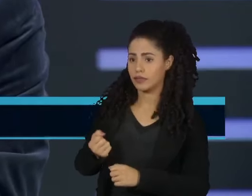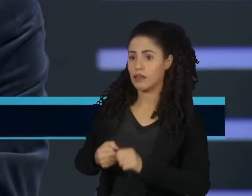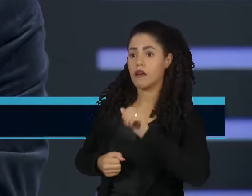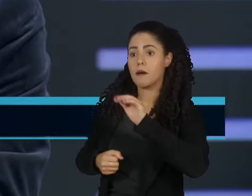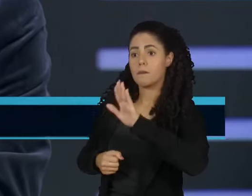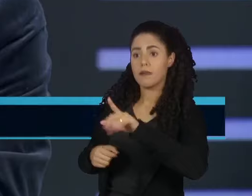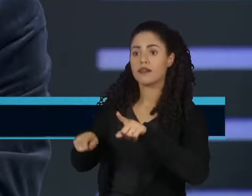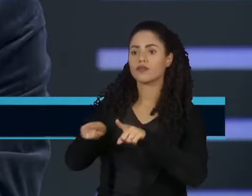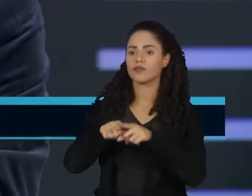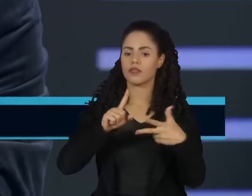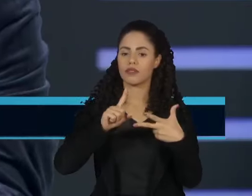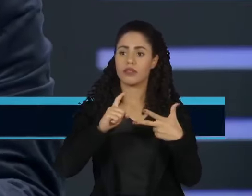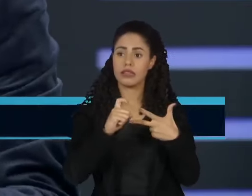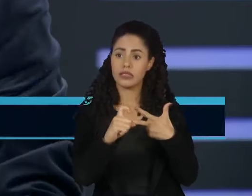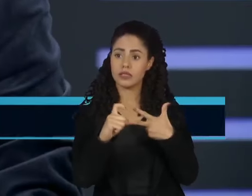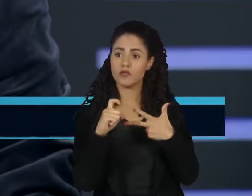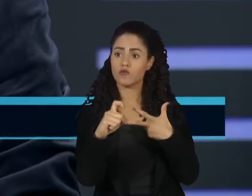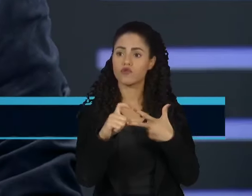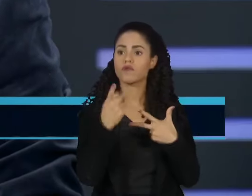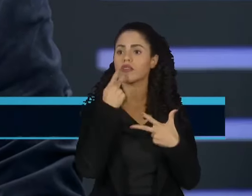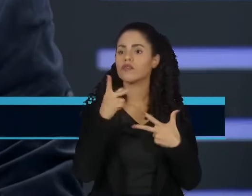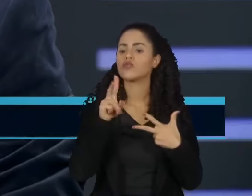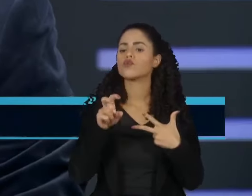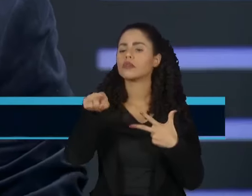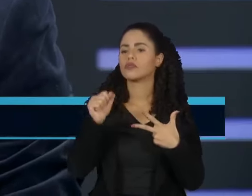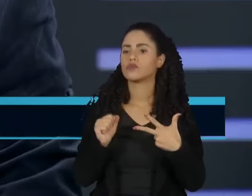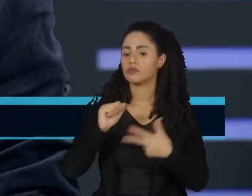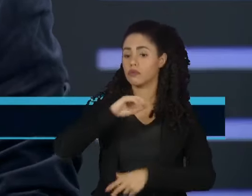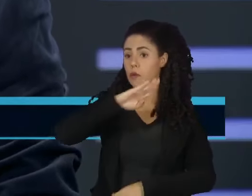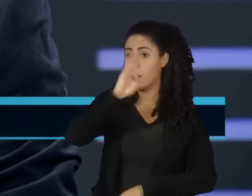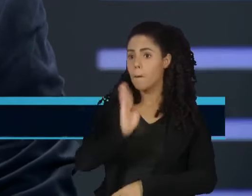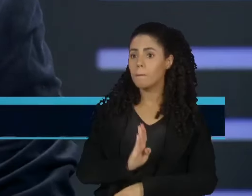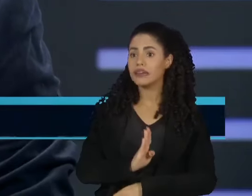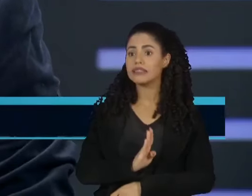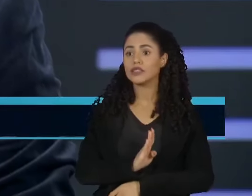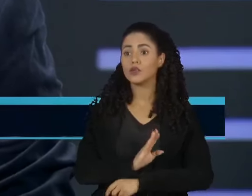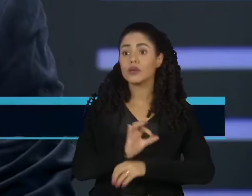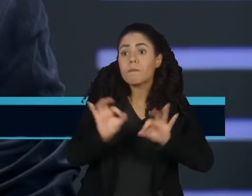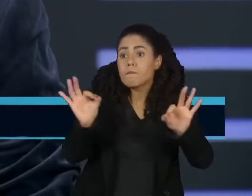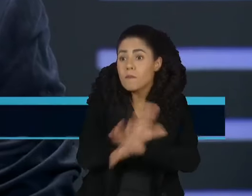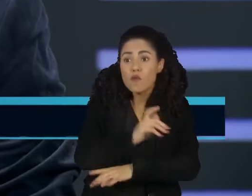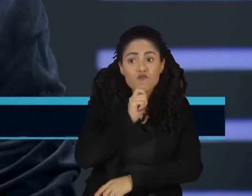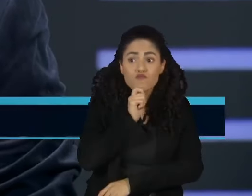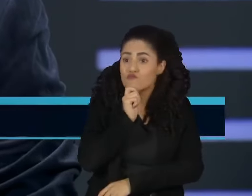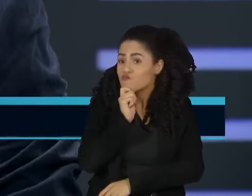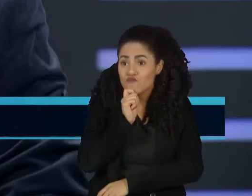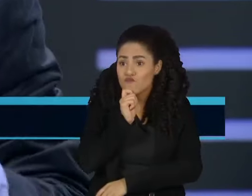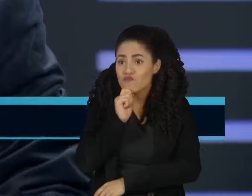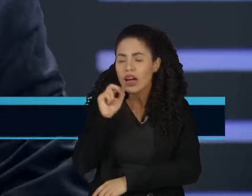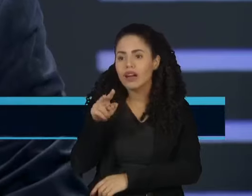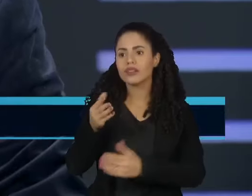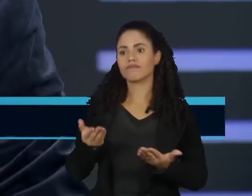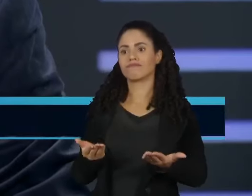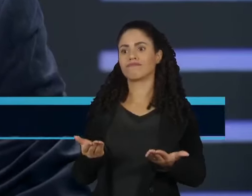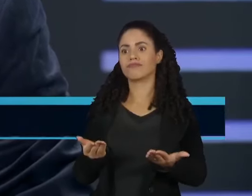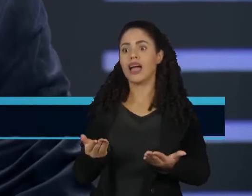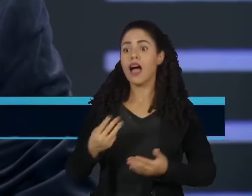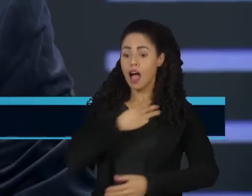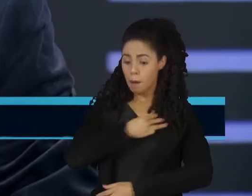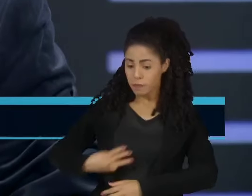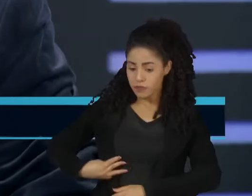Poder Executivo, o presidente fala nessa altura do campeonato que o Brasil não está preparado para enfrentar a queimada, a ministra do Meio Ambiente dizendo